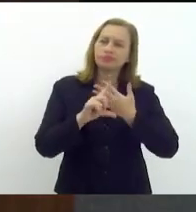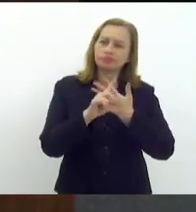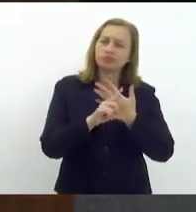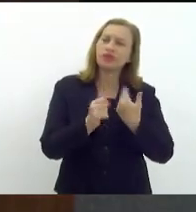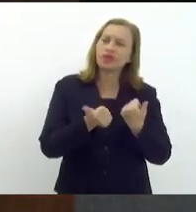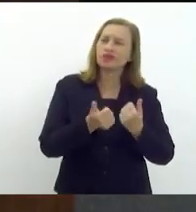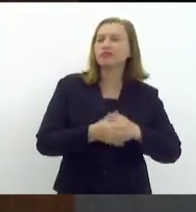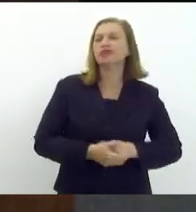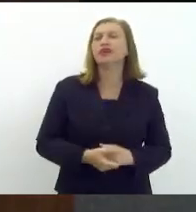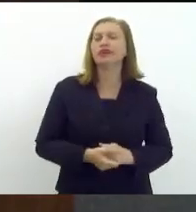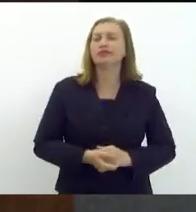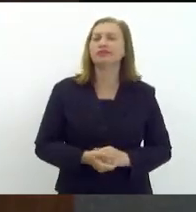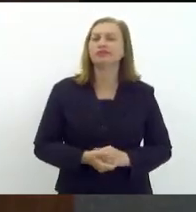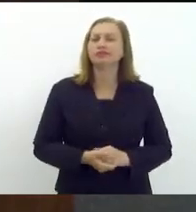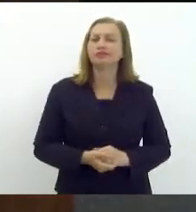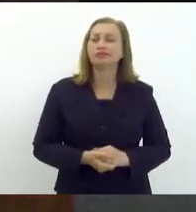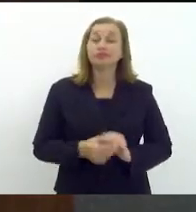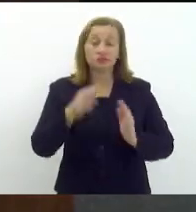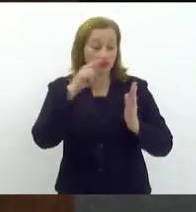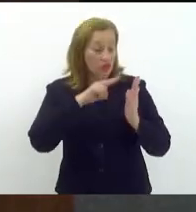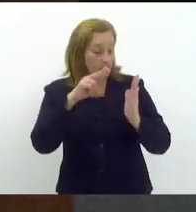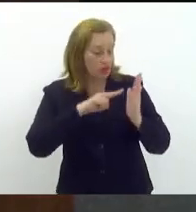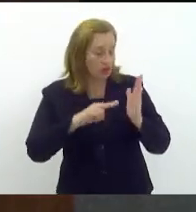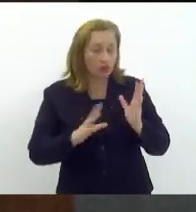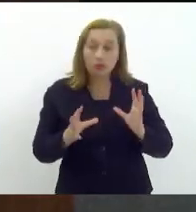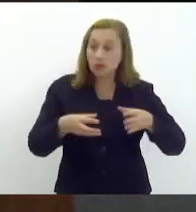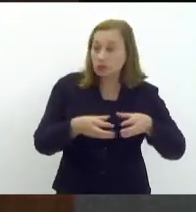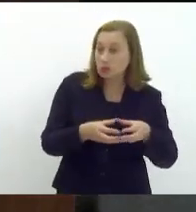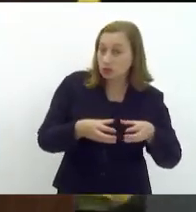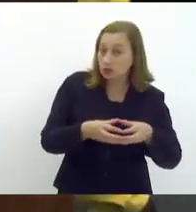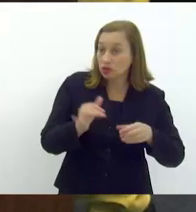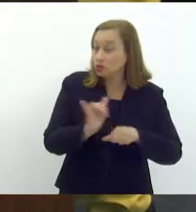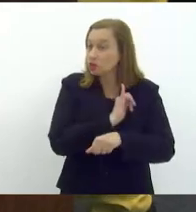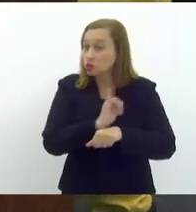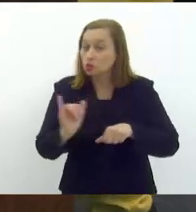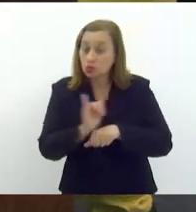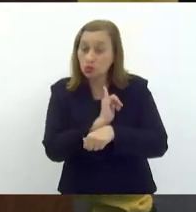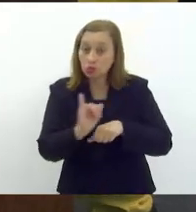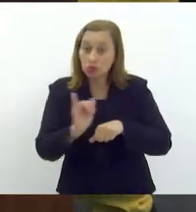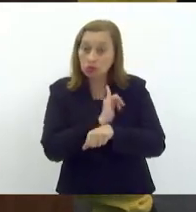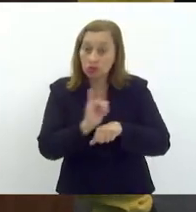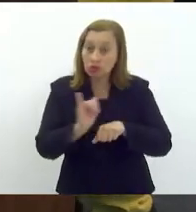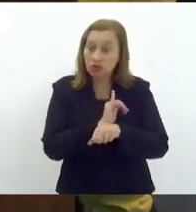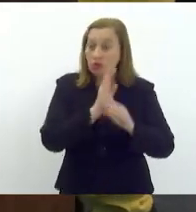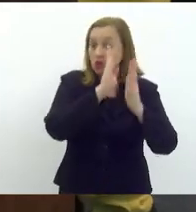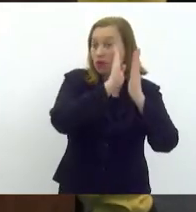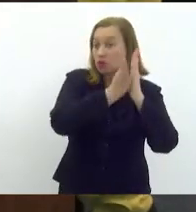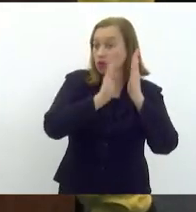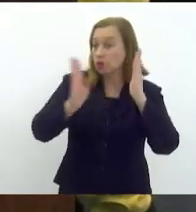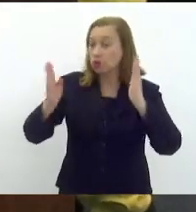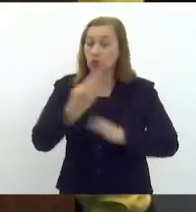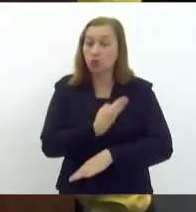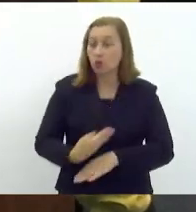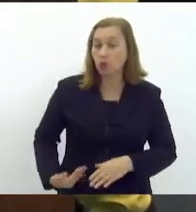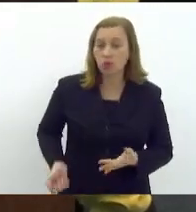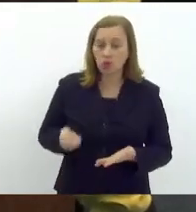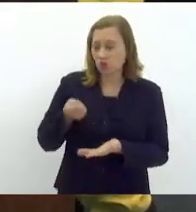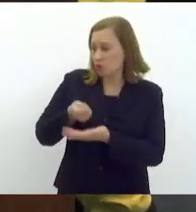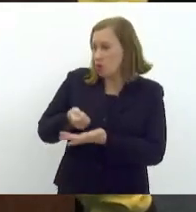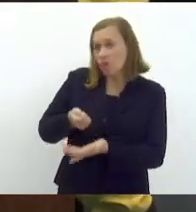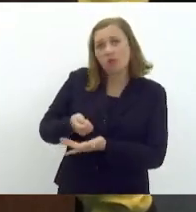coletivo de leitoras e de articuladores e articuladores de bibliotecas públicas cobrando